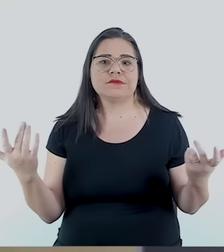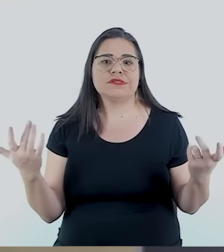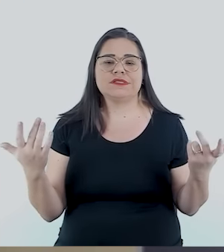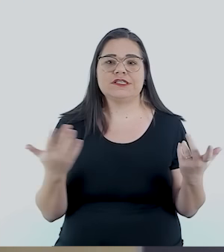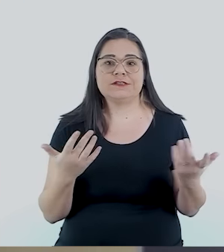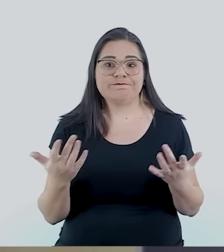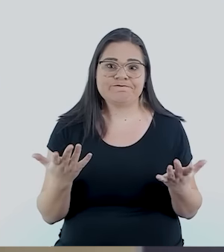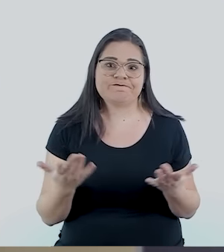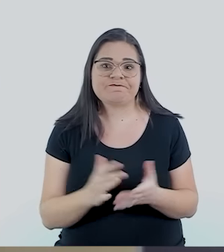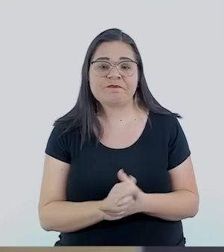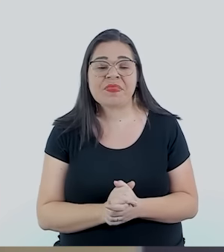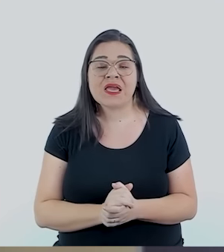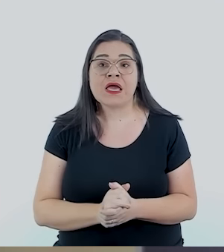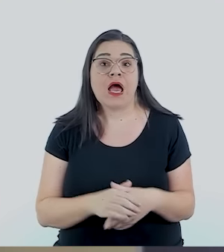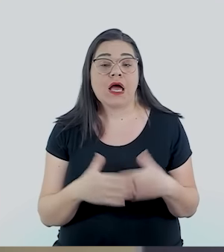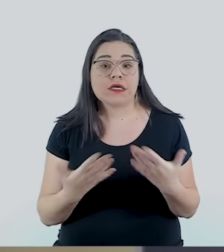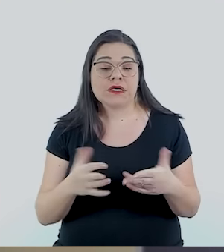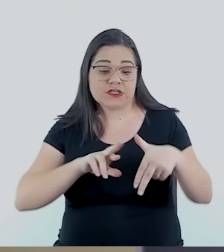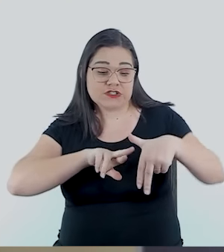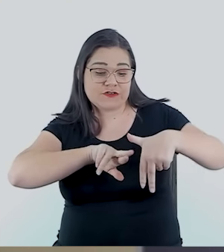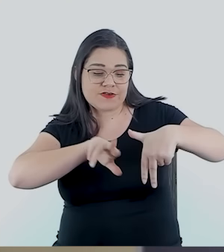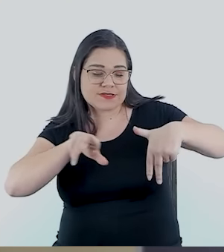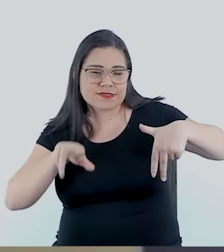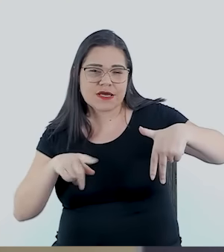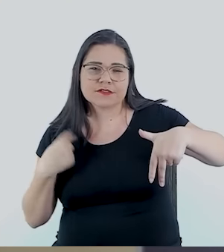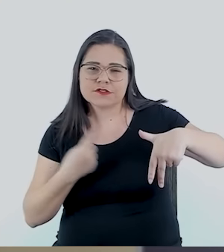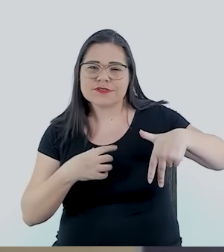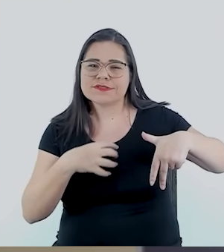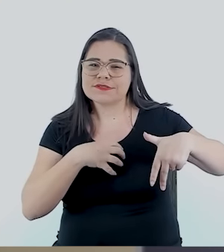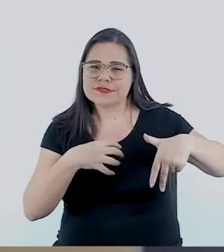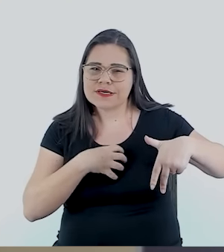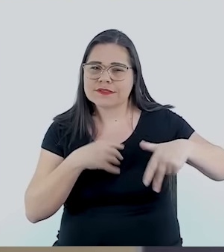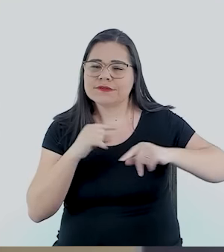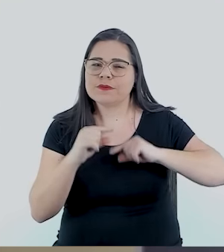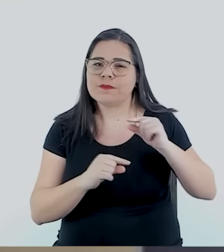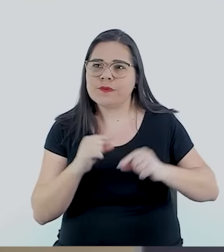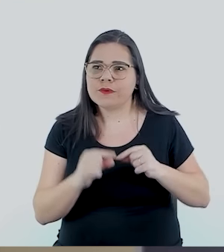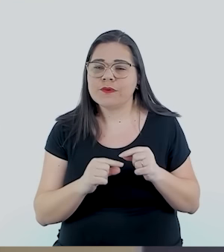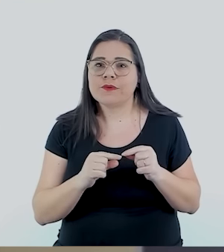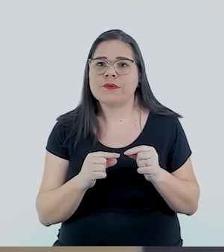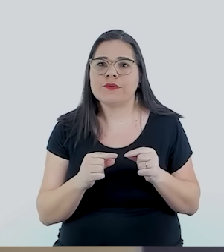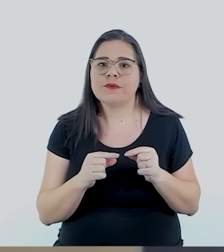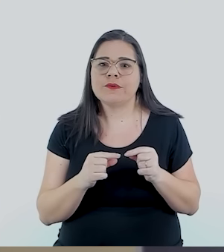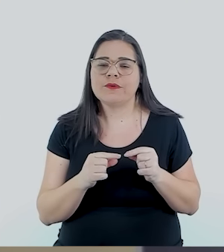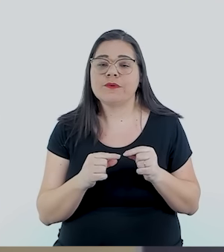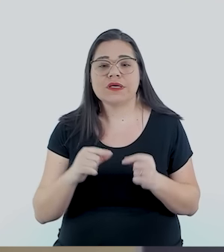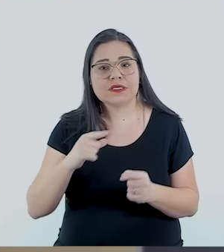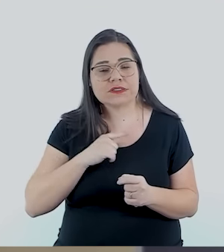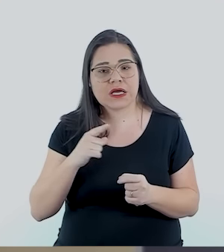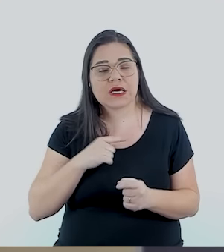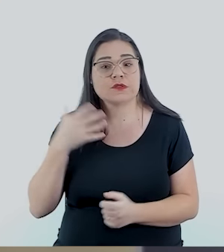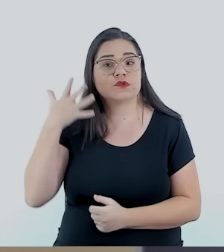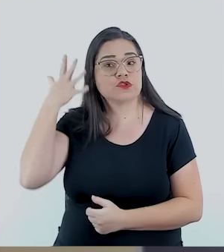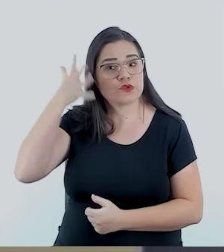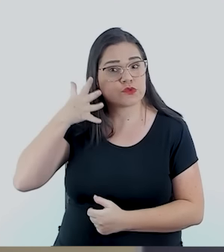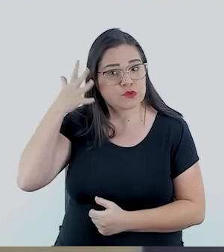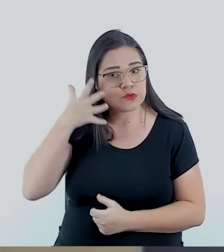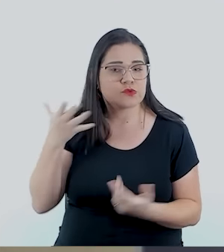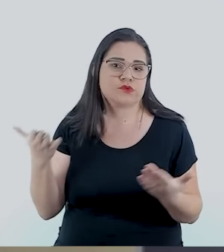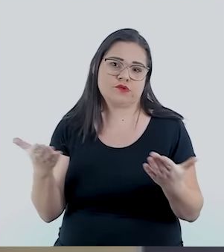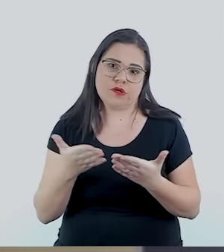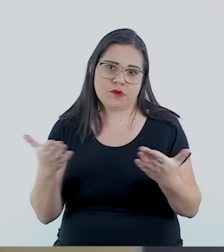e ali a gente tinha então a diversidade a gente já sente um pouco eh que está muito no discurso muito mais no